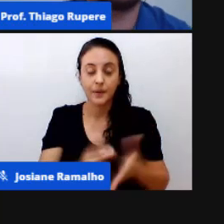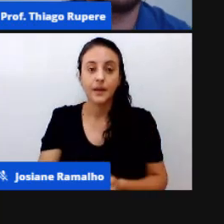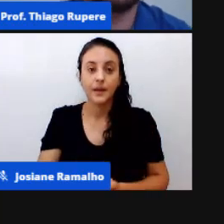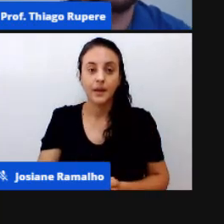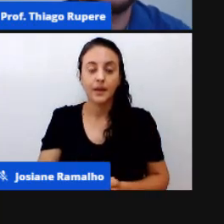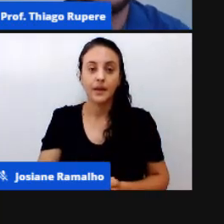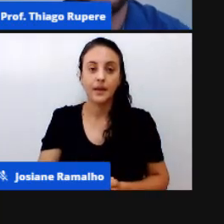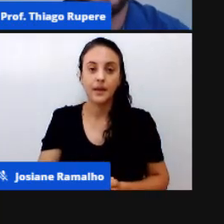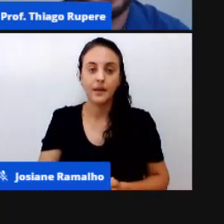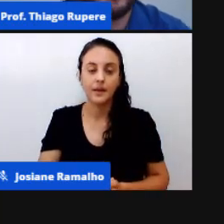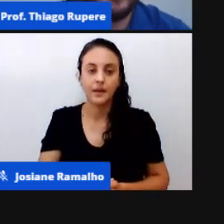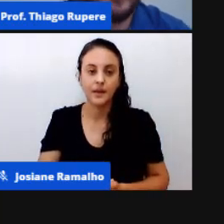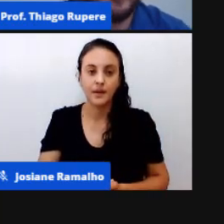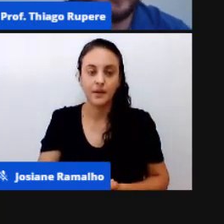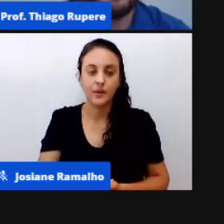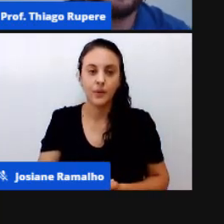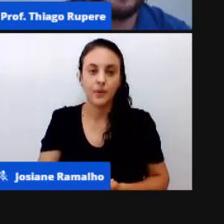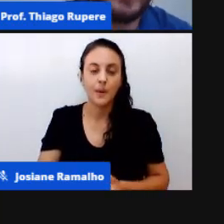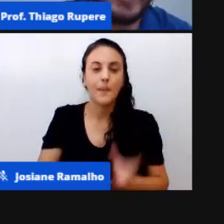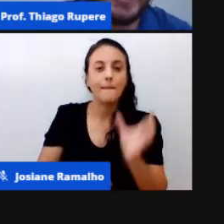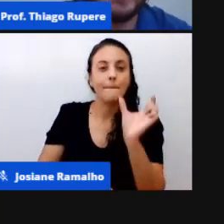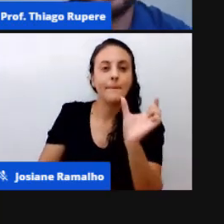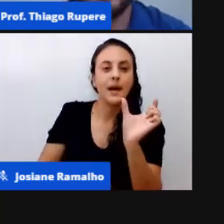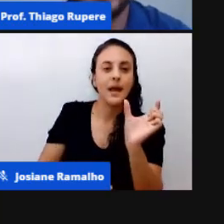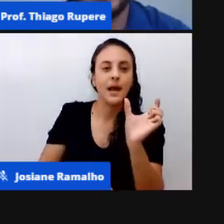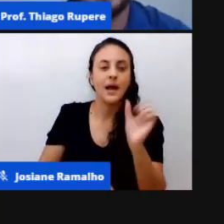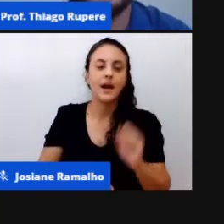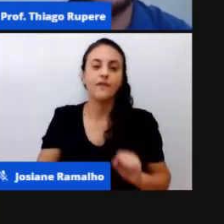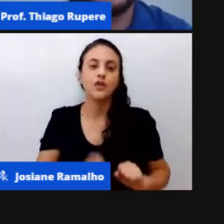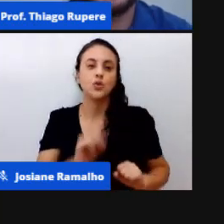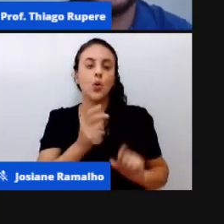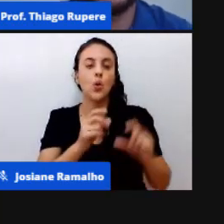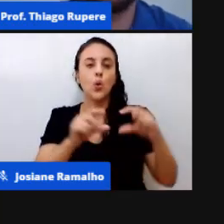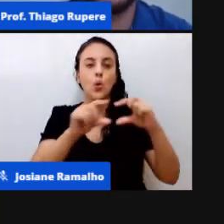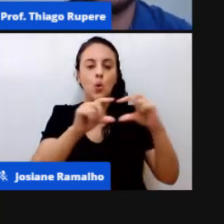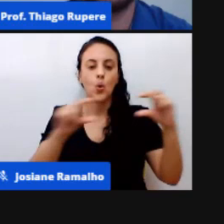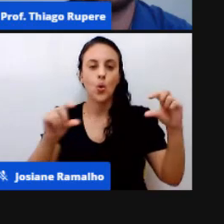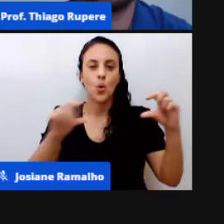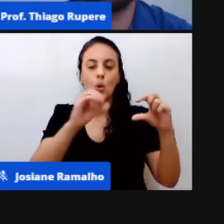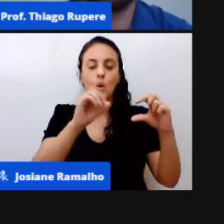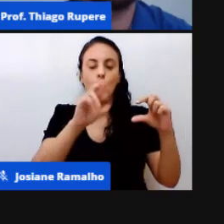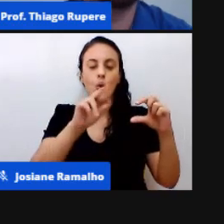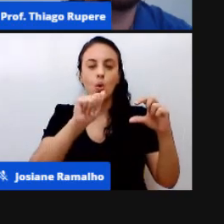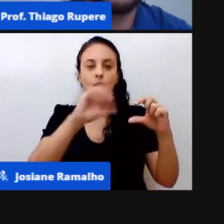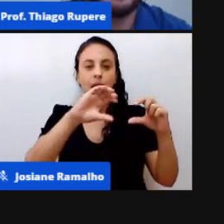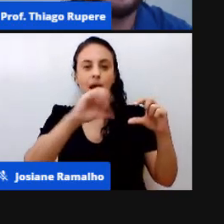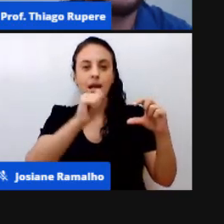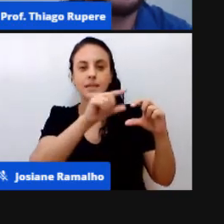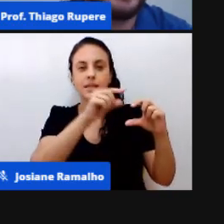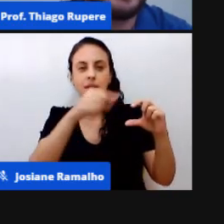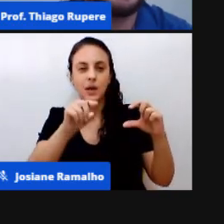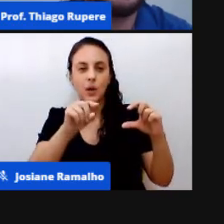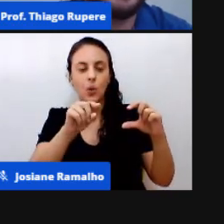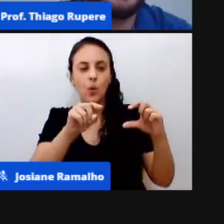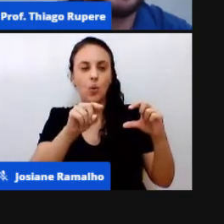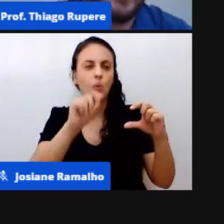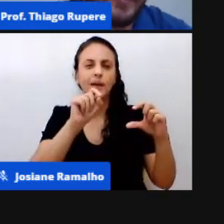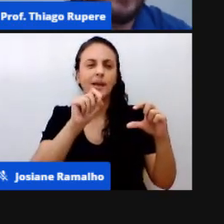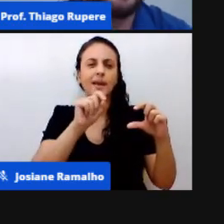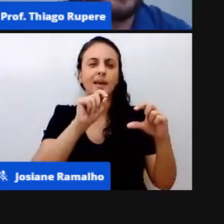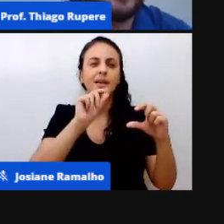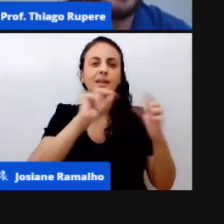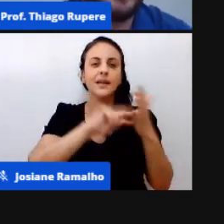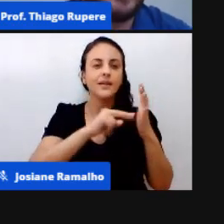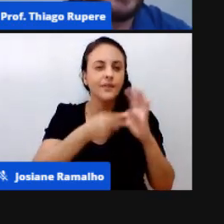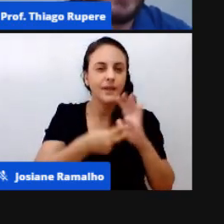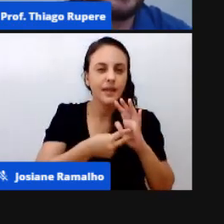de palavras, orações subordinadas, coordenadas, o aluno busca isso na internet, muitas